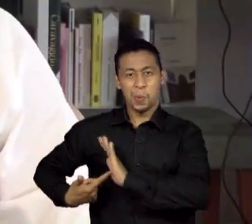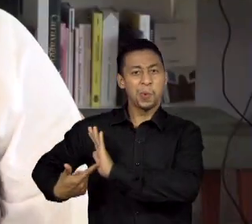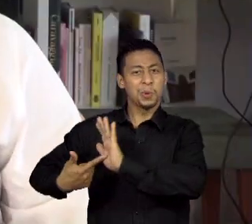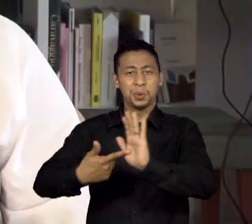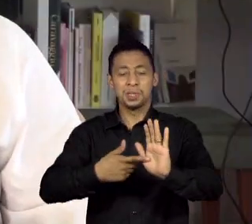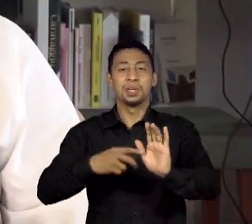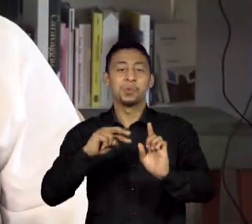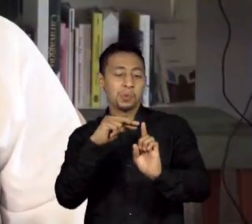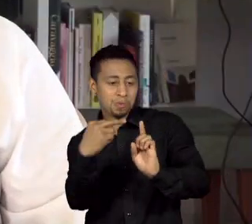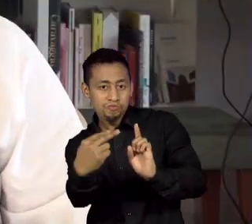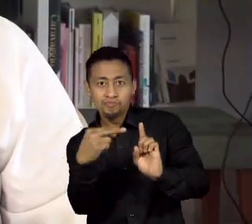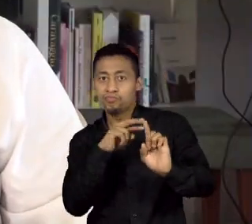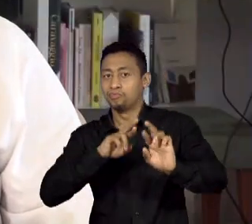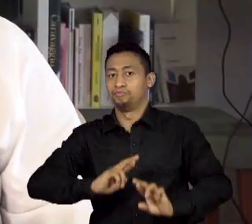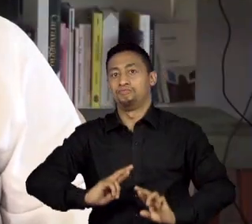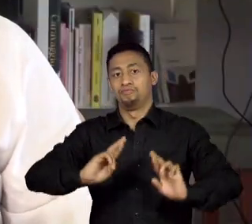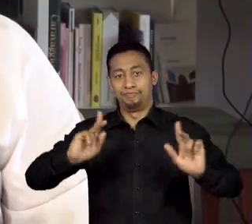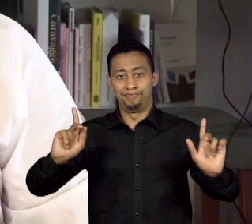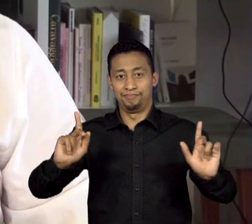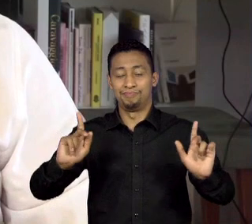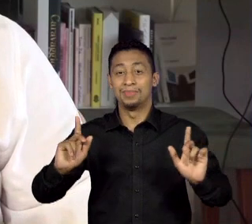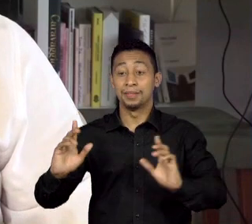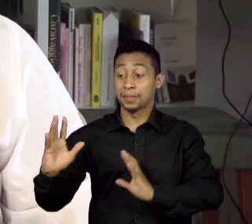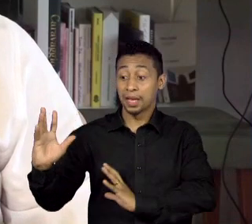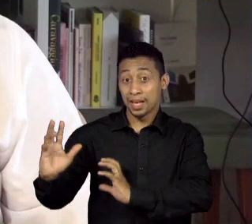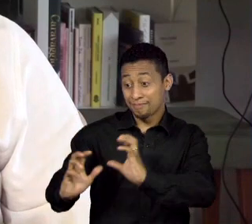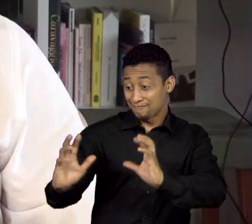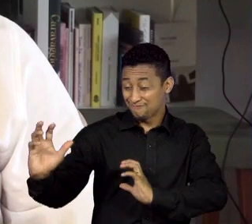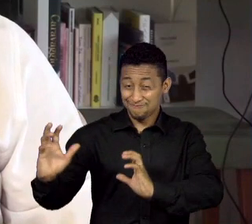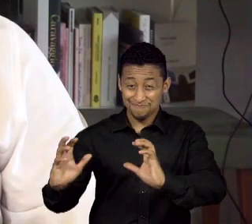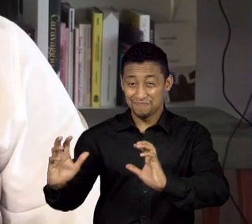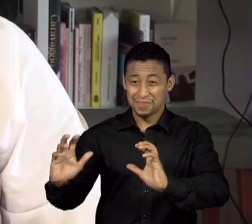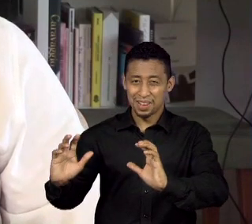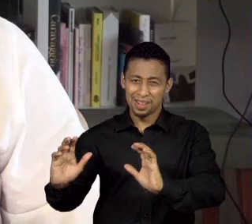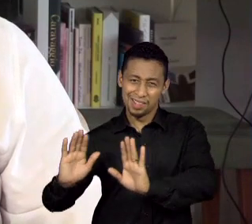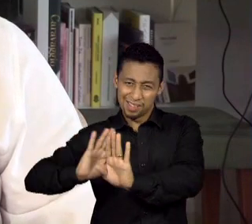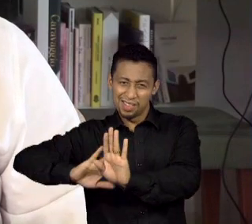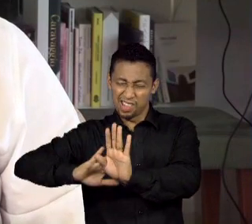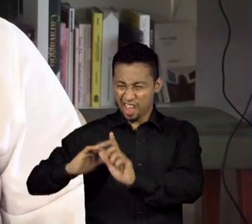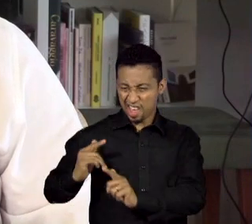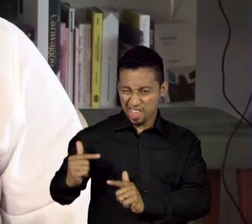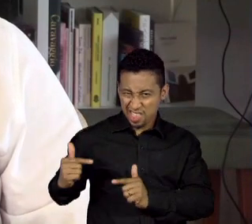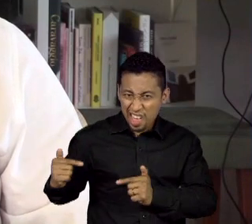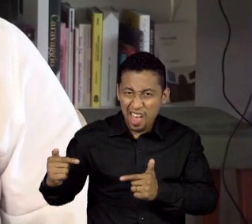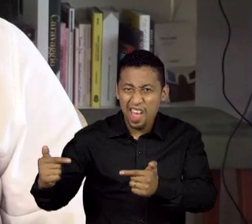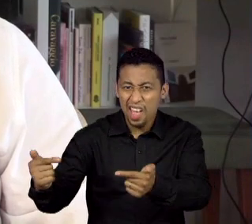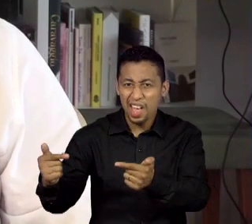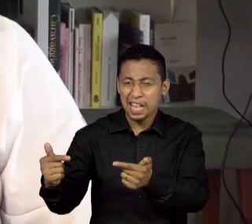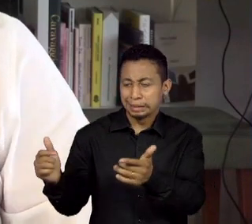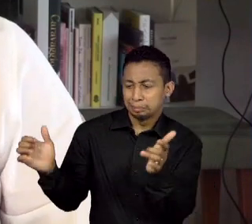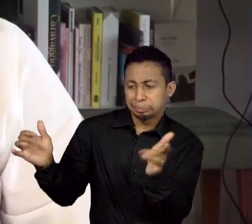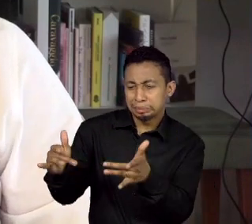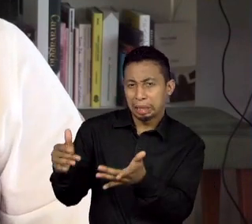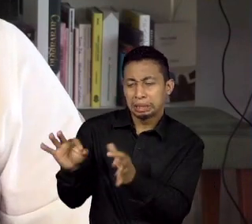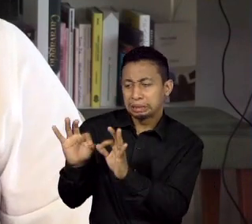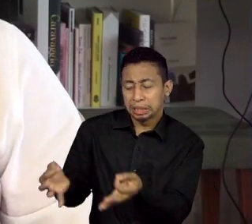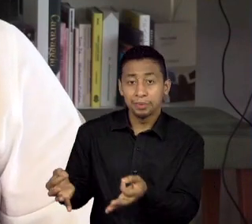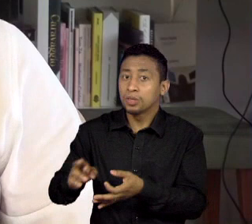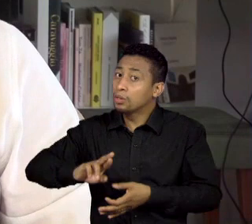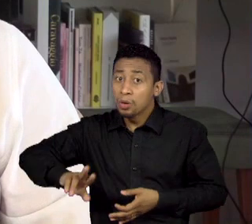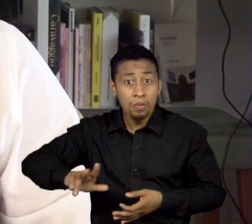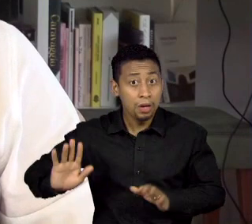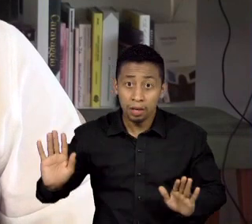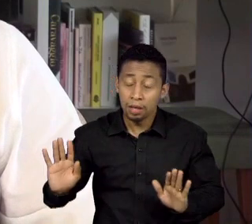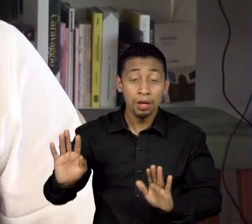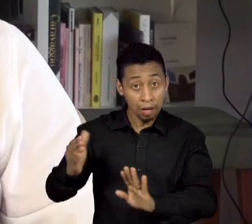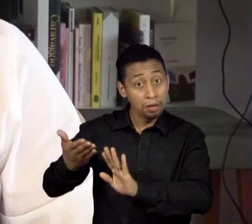visão, em vez de dizer que isso é uma guerra... É uma guerra rasteira de pés de chinelo, dizendo que isso é um drama épico, é